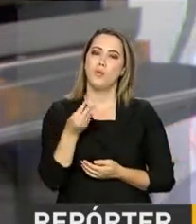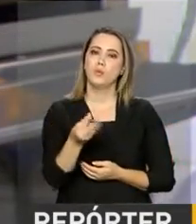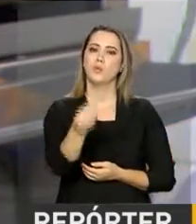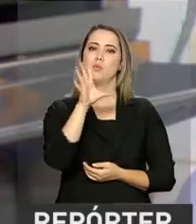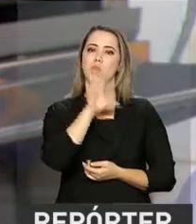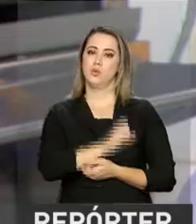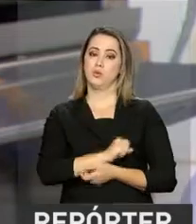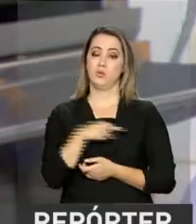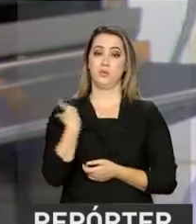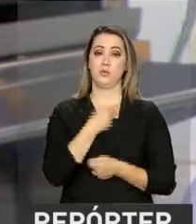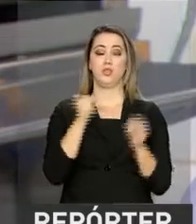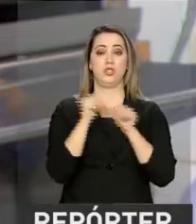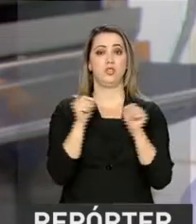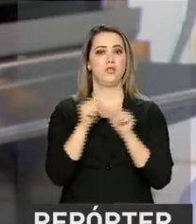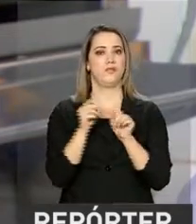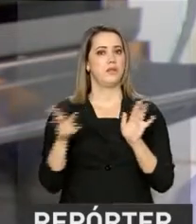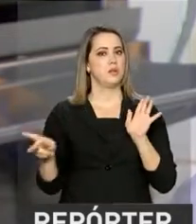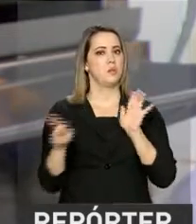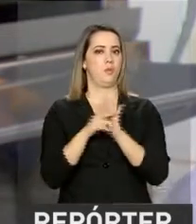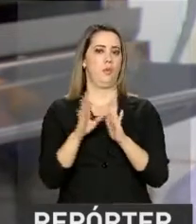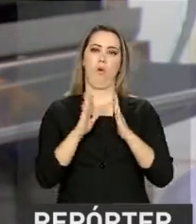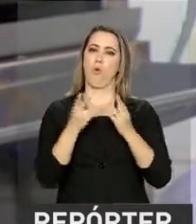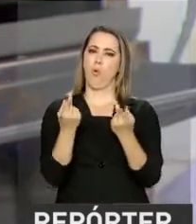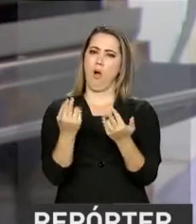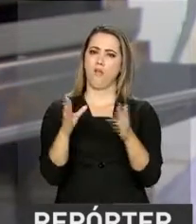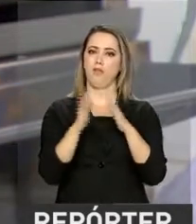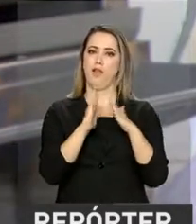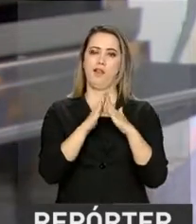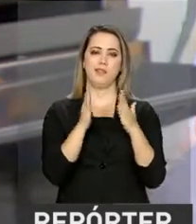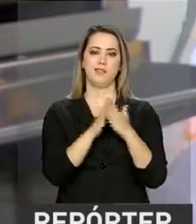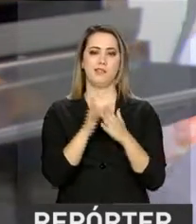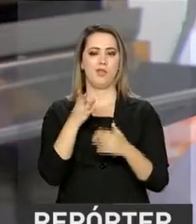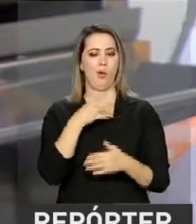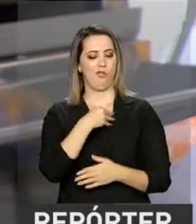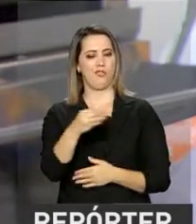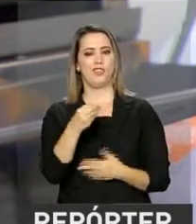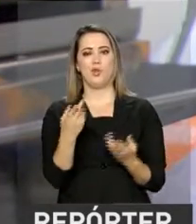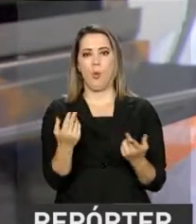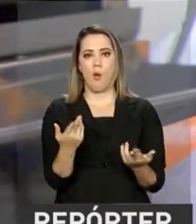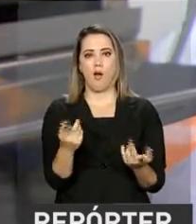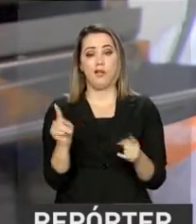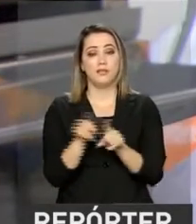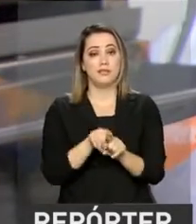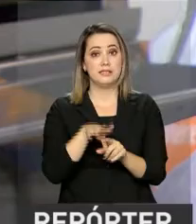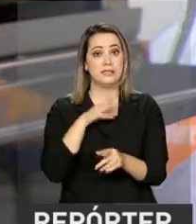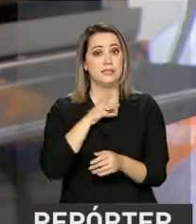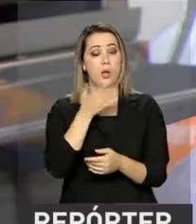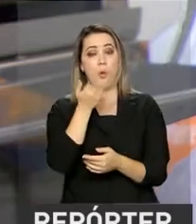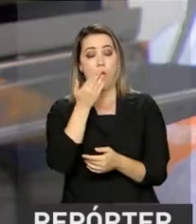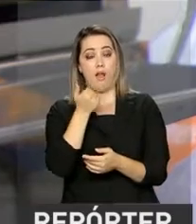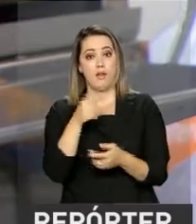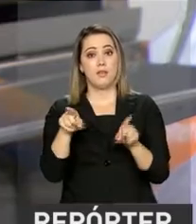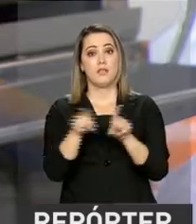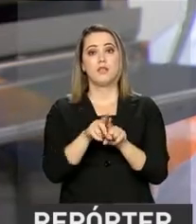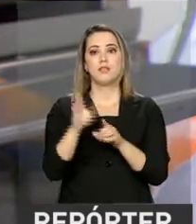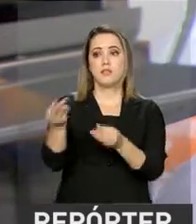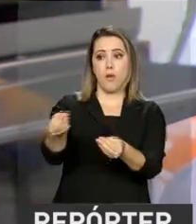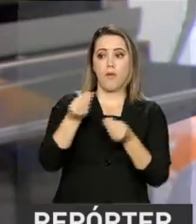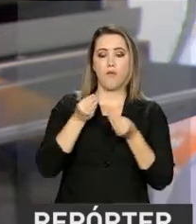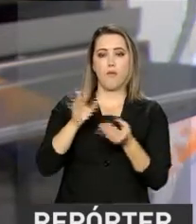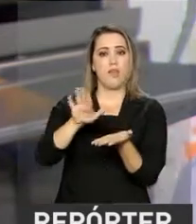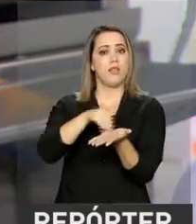amor à nossa causa o cardápio da